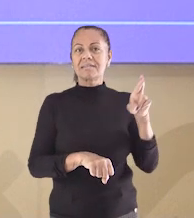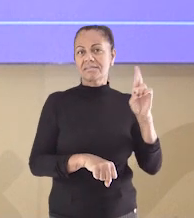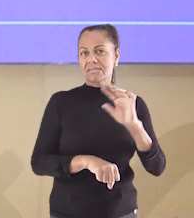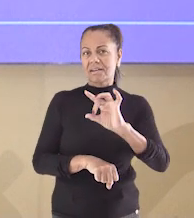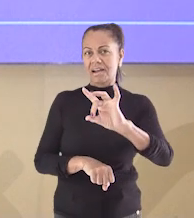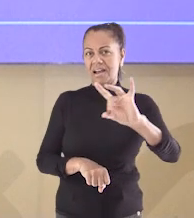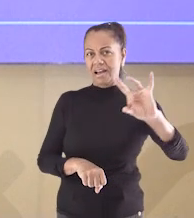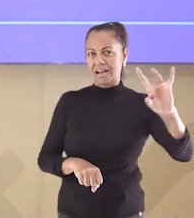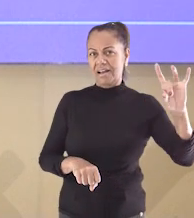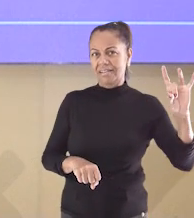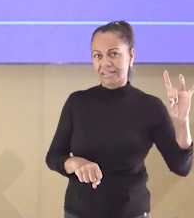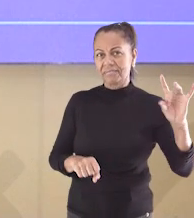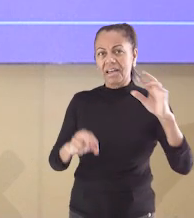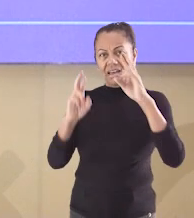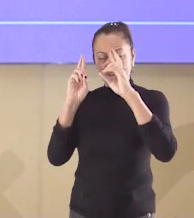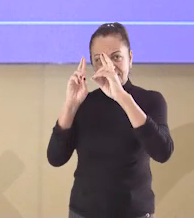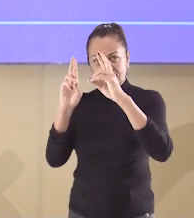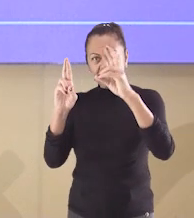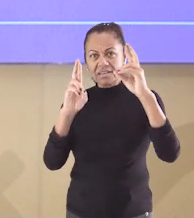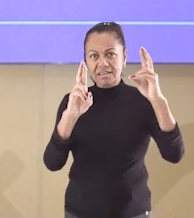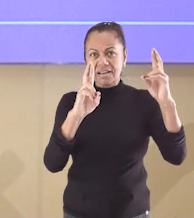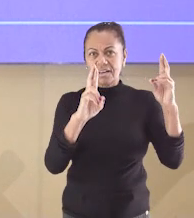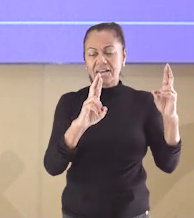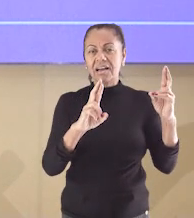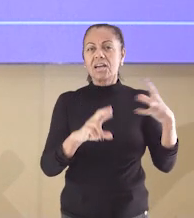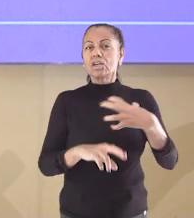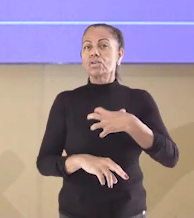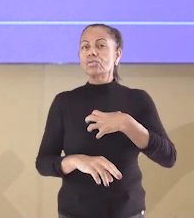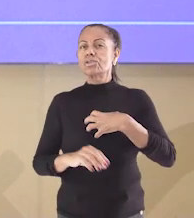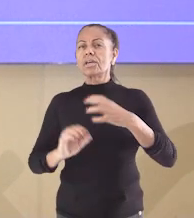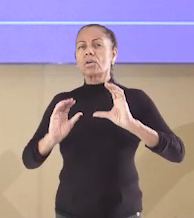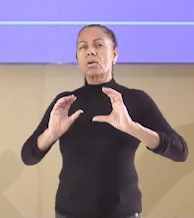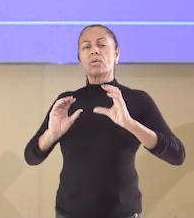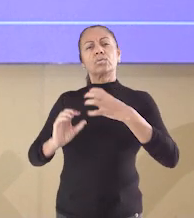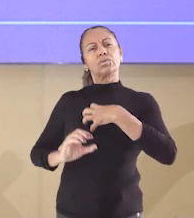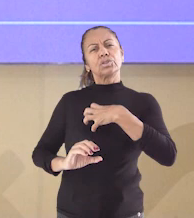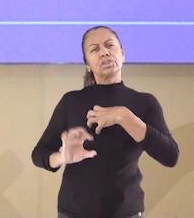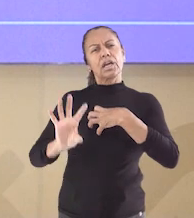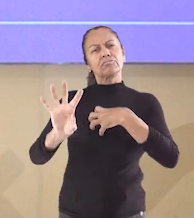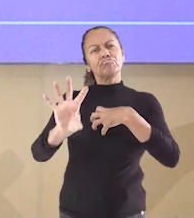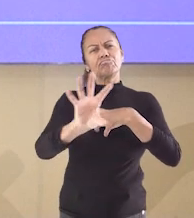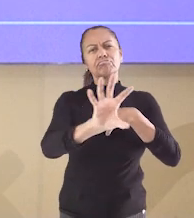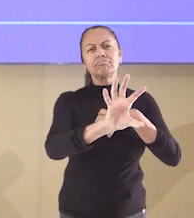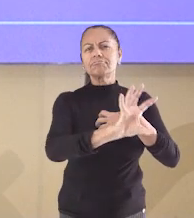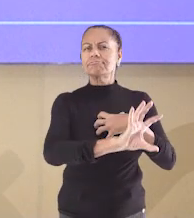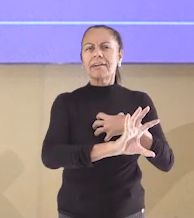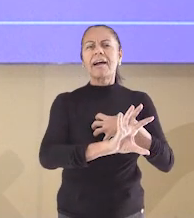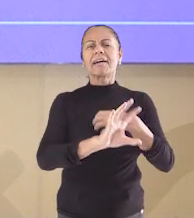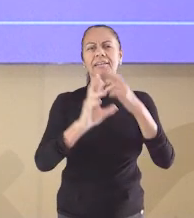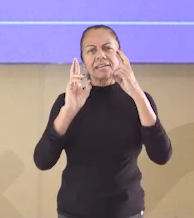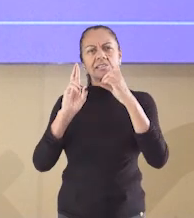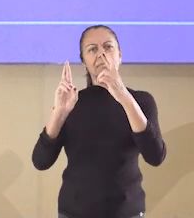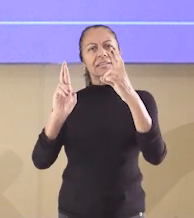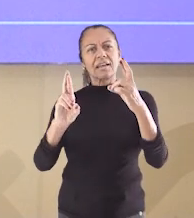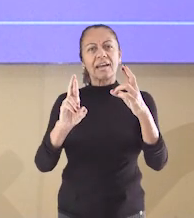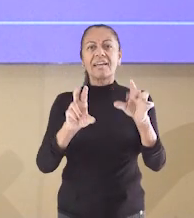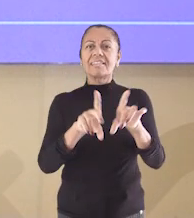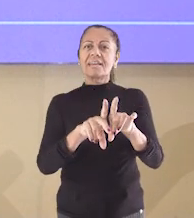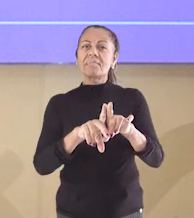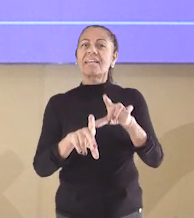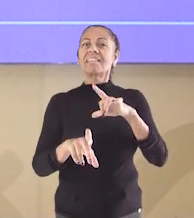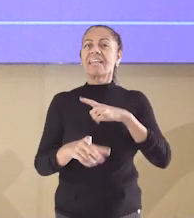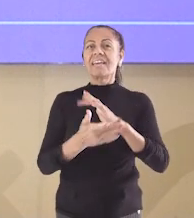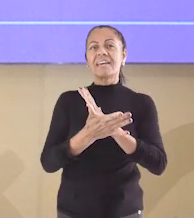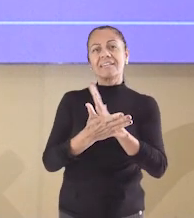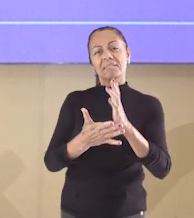desses conhecimentos e o respeito são as chaves para a tolerância religiosa, ou seja, o respeito